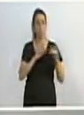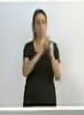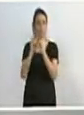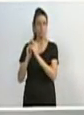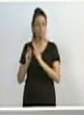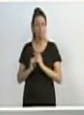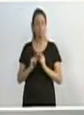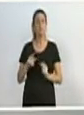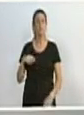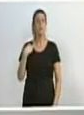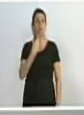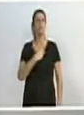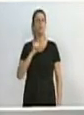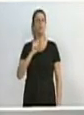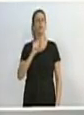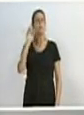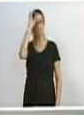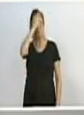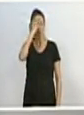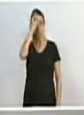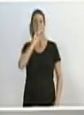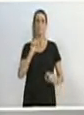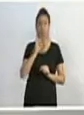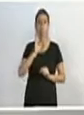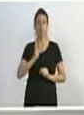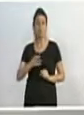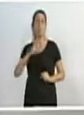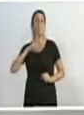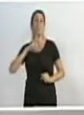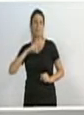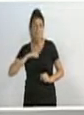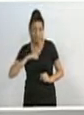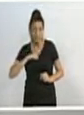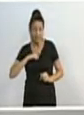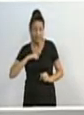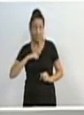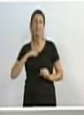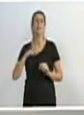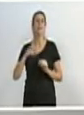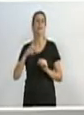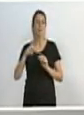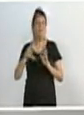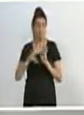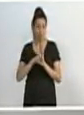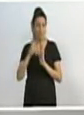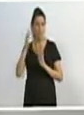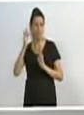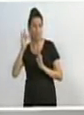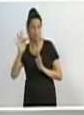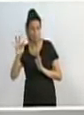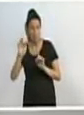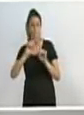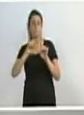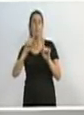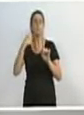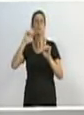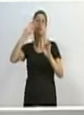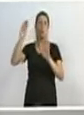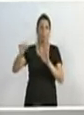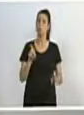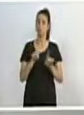empreendedores individuais. Parabéns a todos, parabéns aos que se envolveram, parabéns, vereador Fábio, leve o abraço a toda a frente parlamentar também, que se envolveu